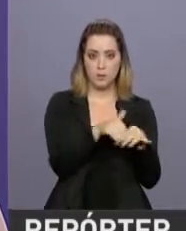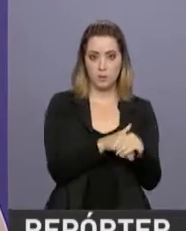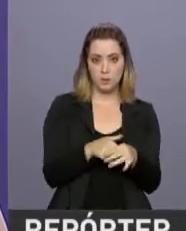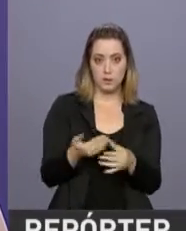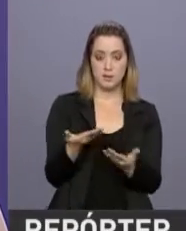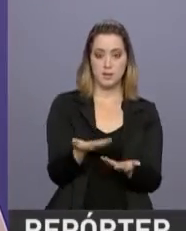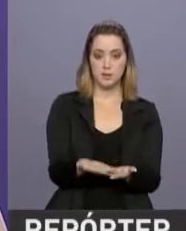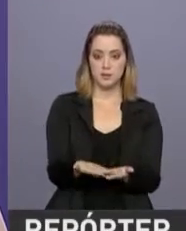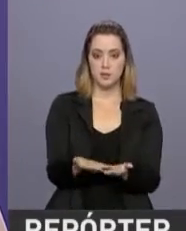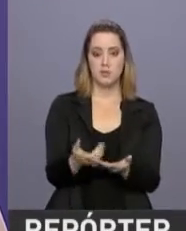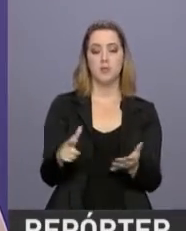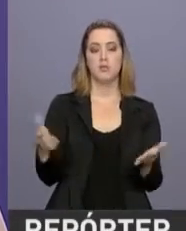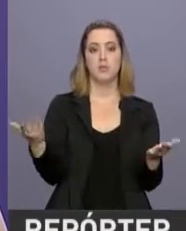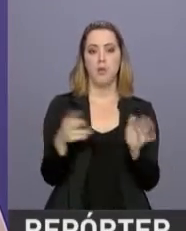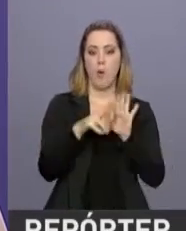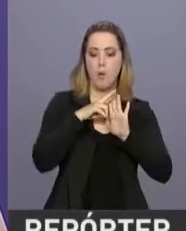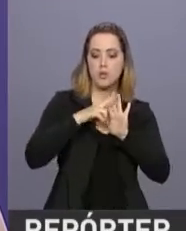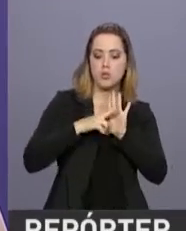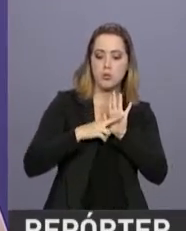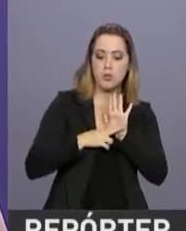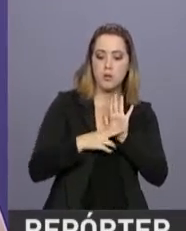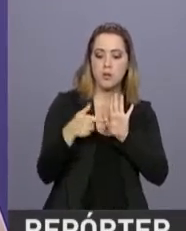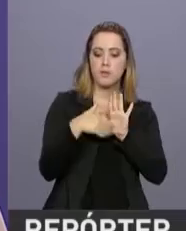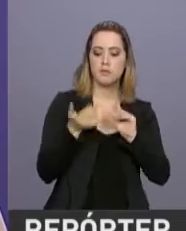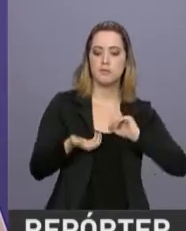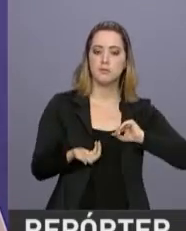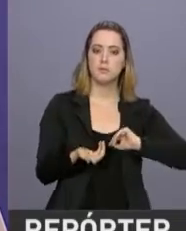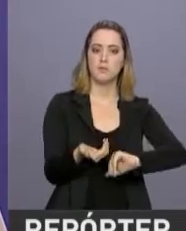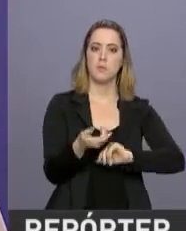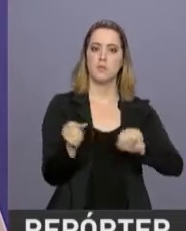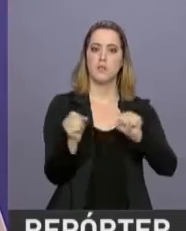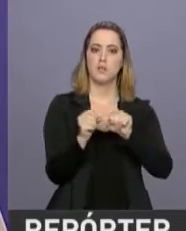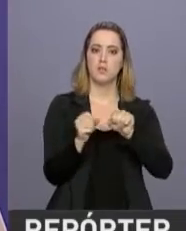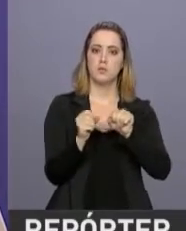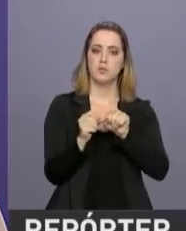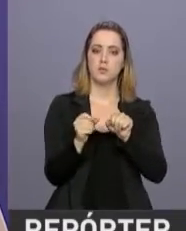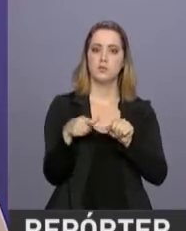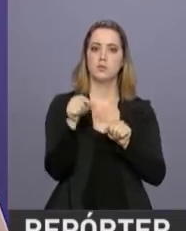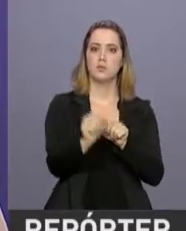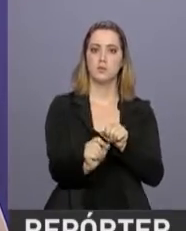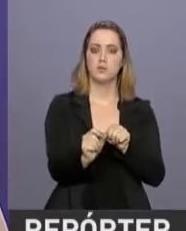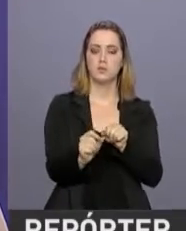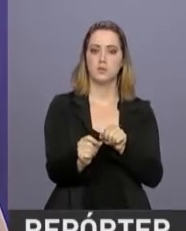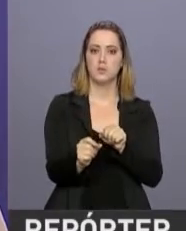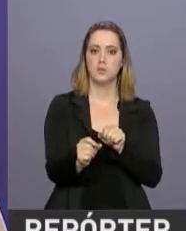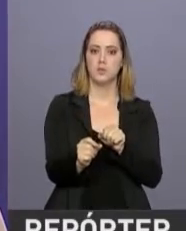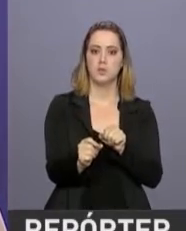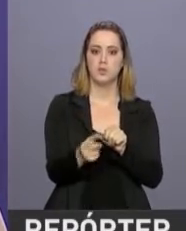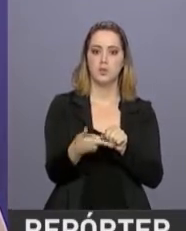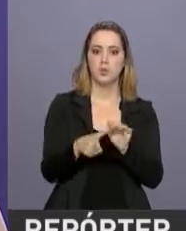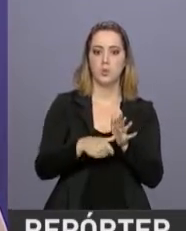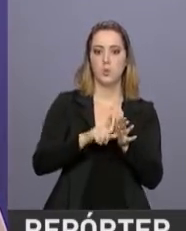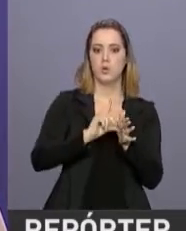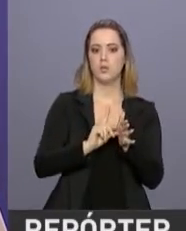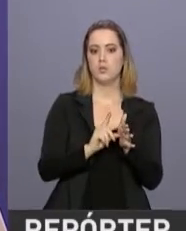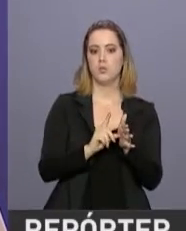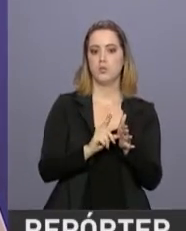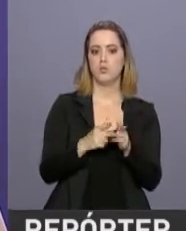mecanismo regimental de fazer com que a votação ela não seja antecipada